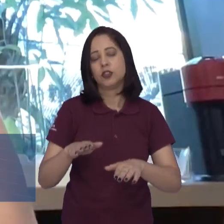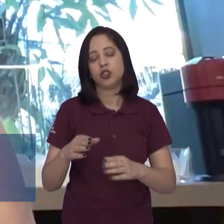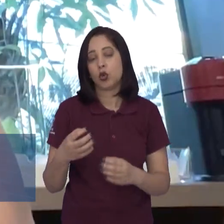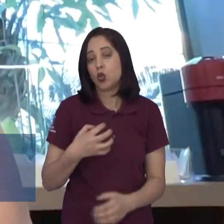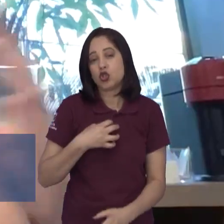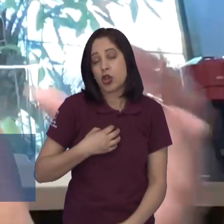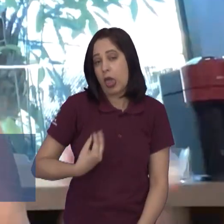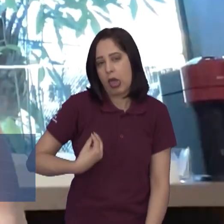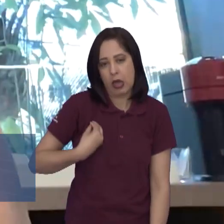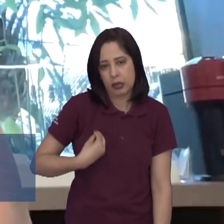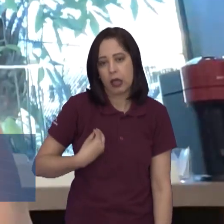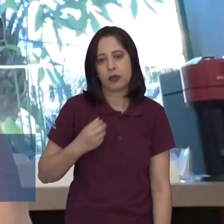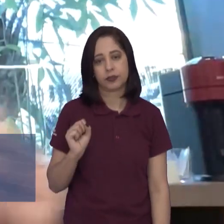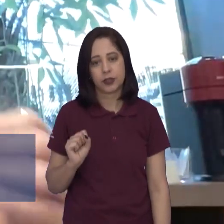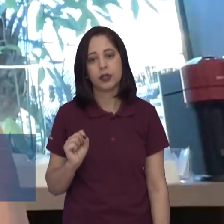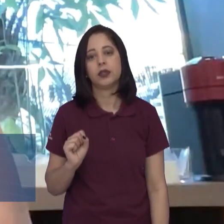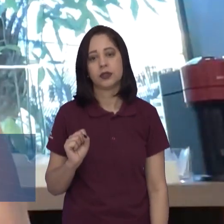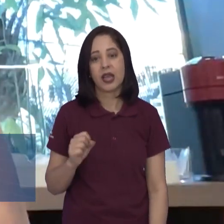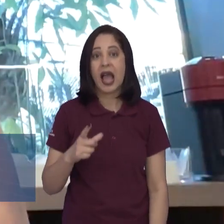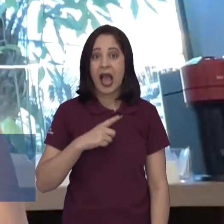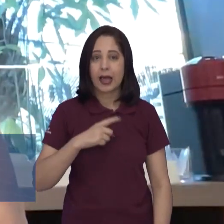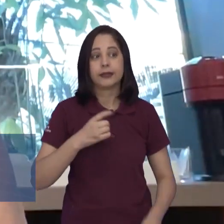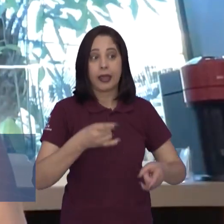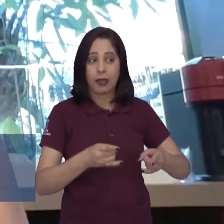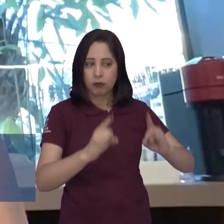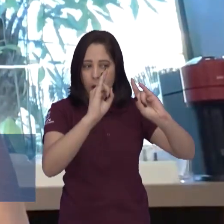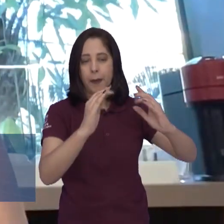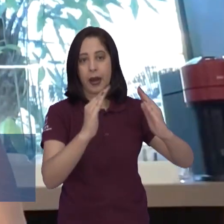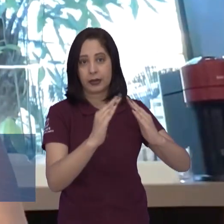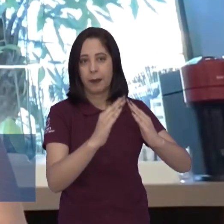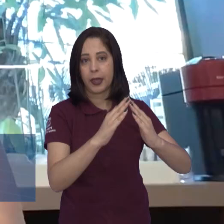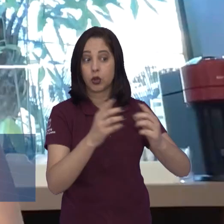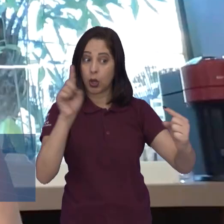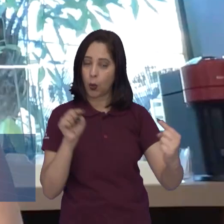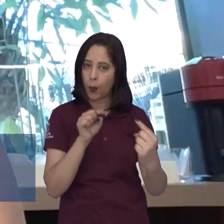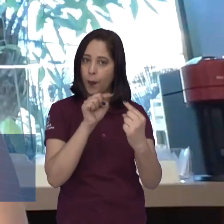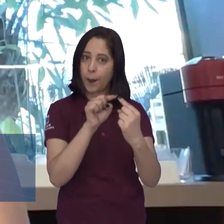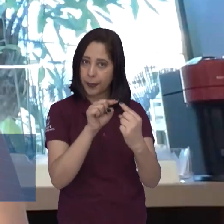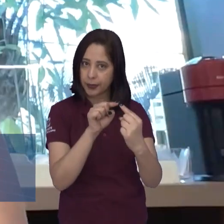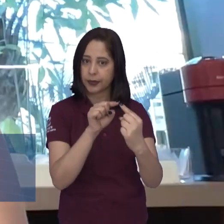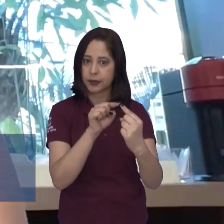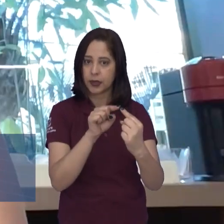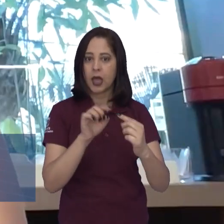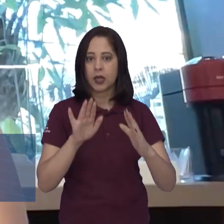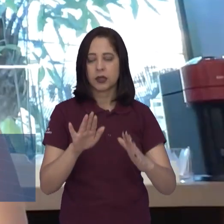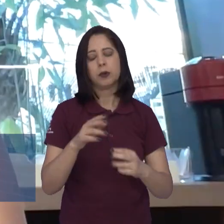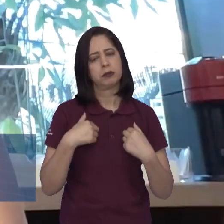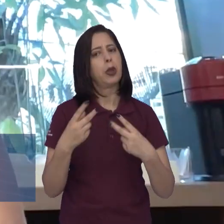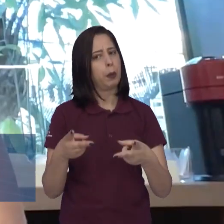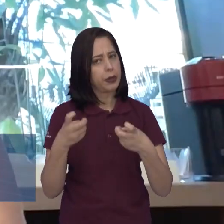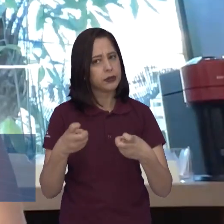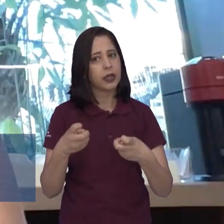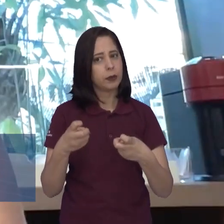vida, você vai ter um produto específico. Então, eu acredito que a gente tem um mercado aquecido pela